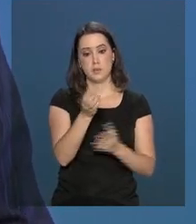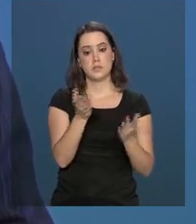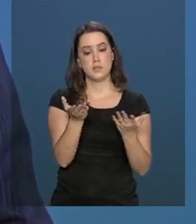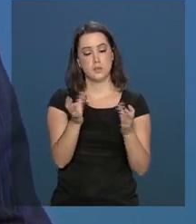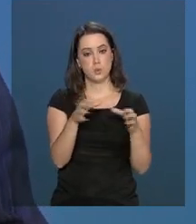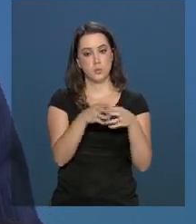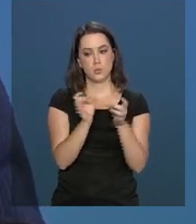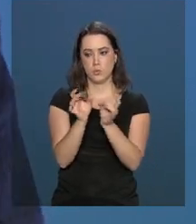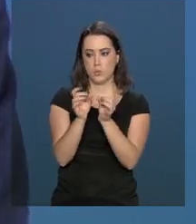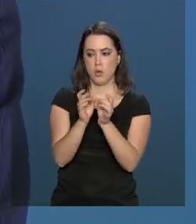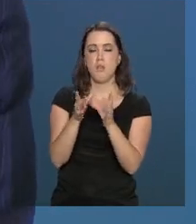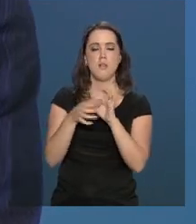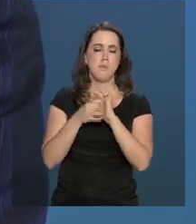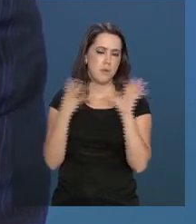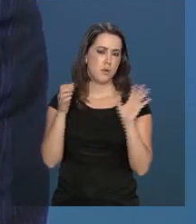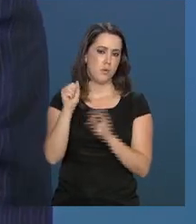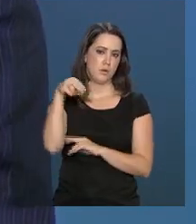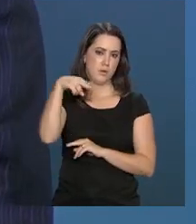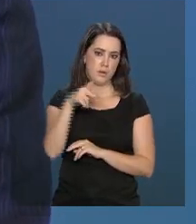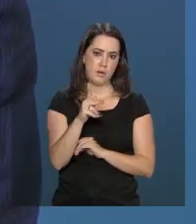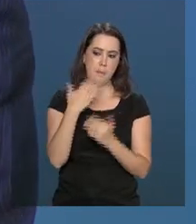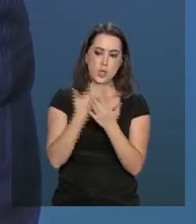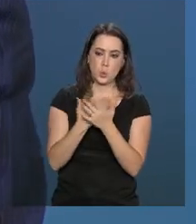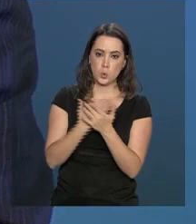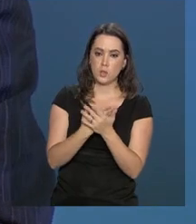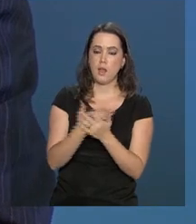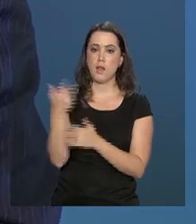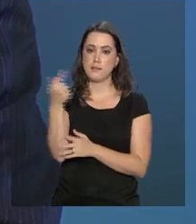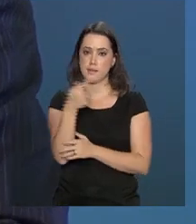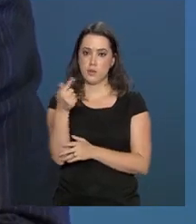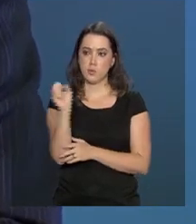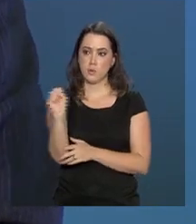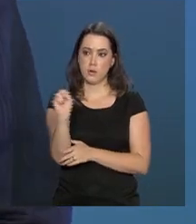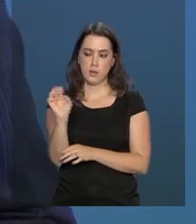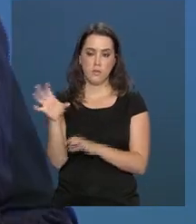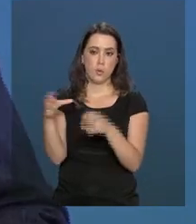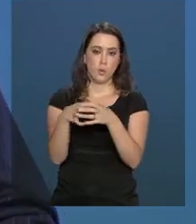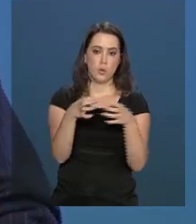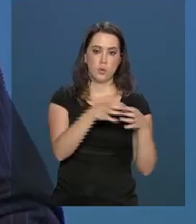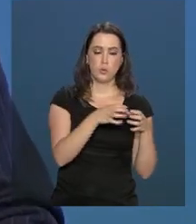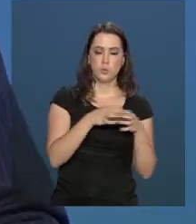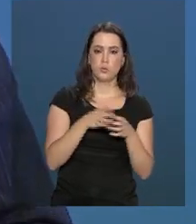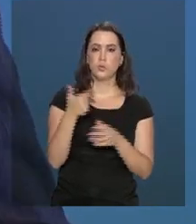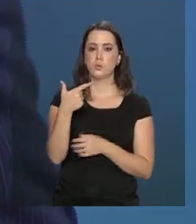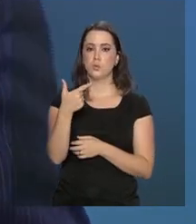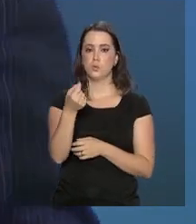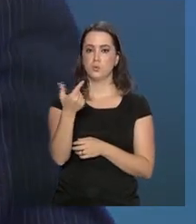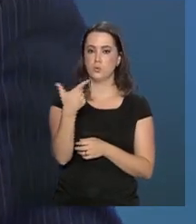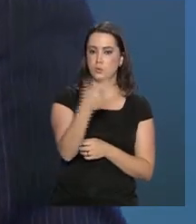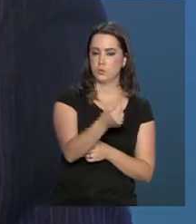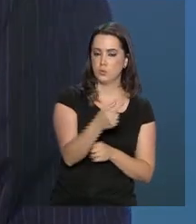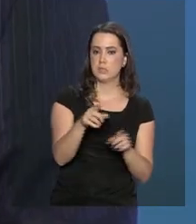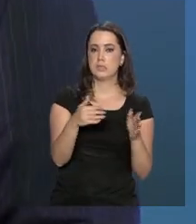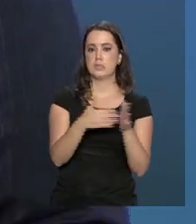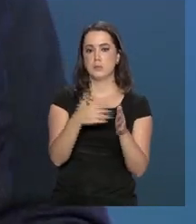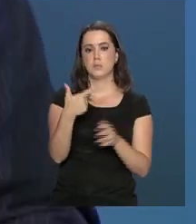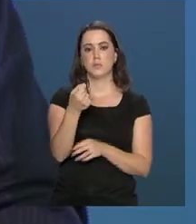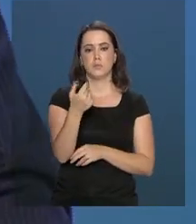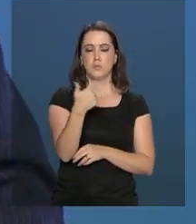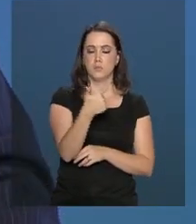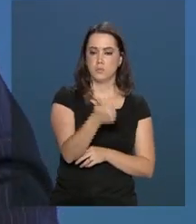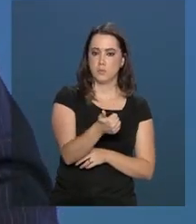autorizou np fazer os estudos para a sétima e oitava rodadas de partilha em 2020 e 2021